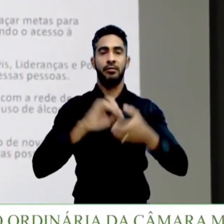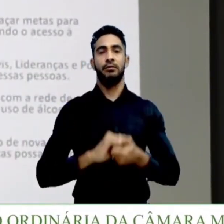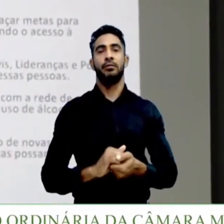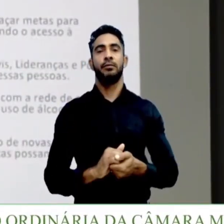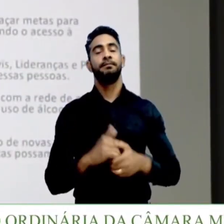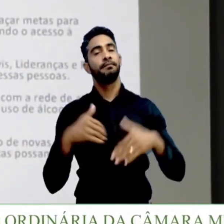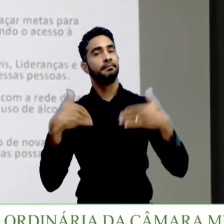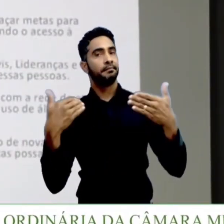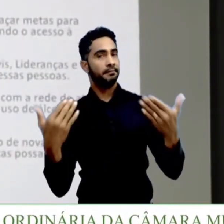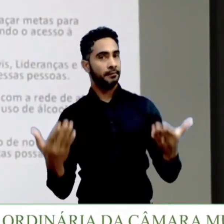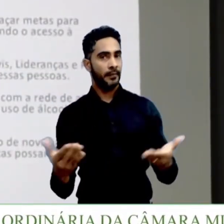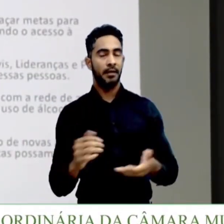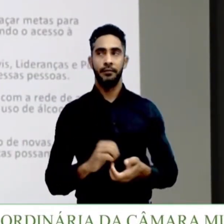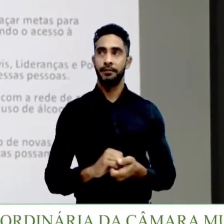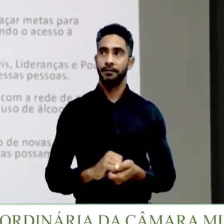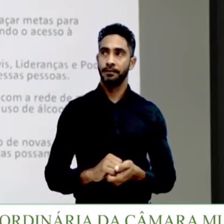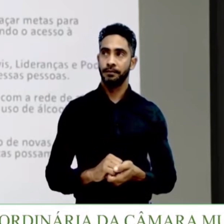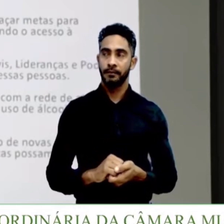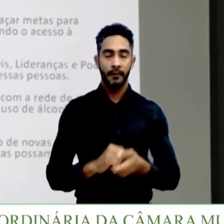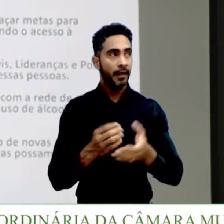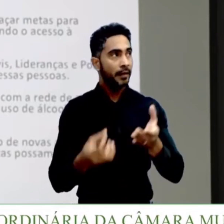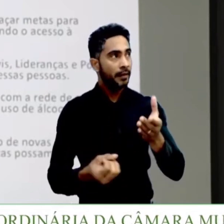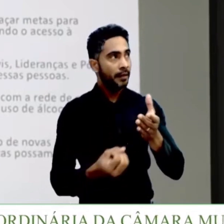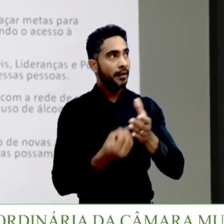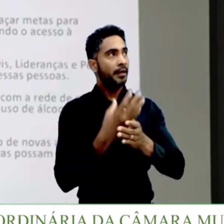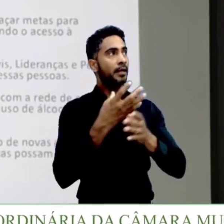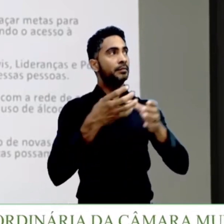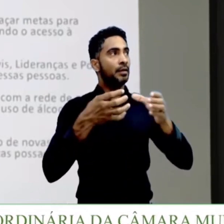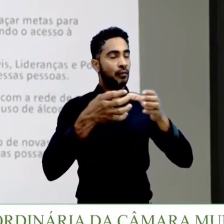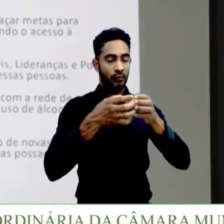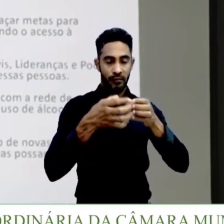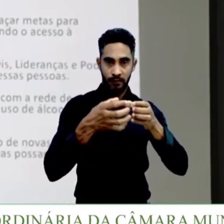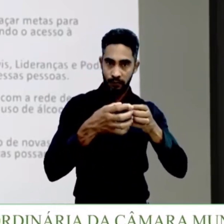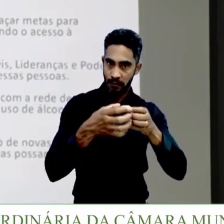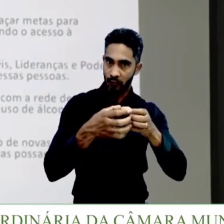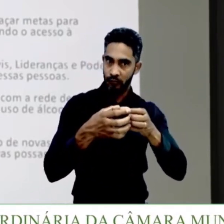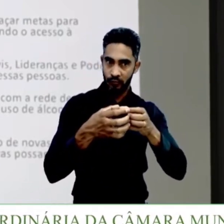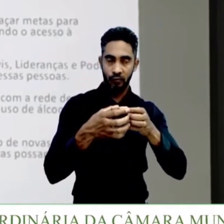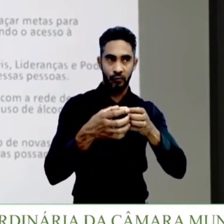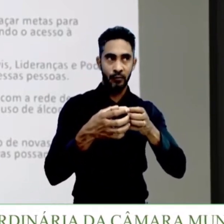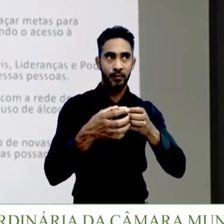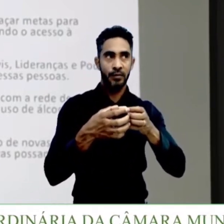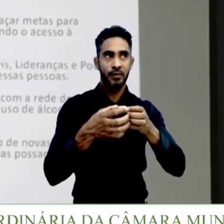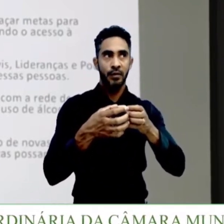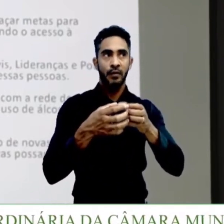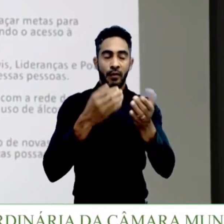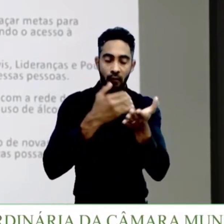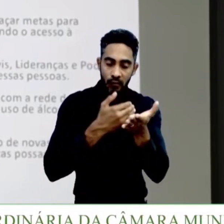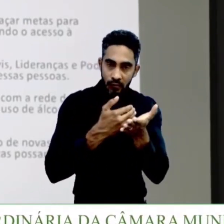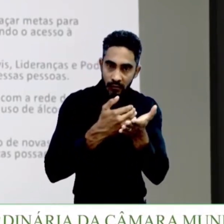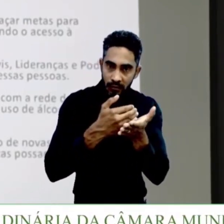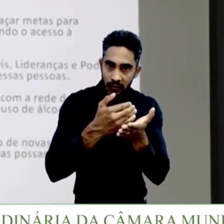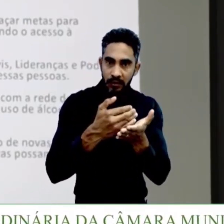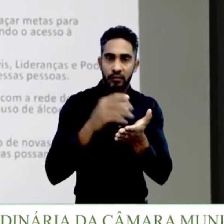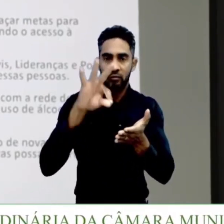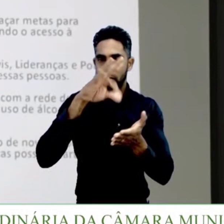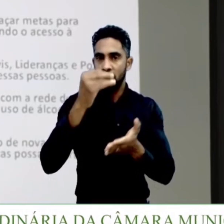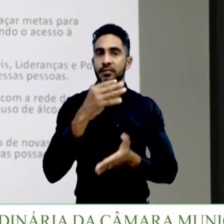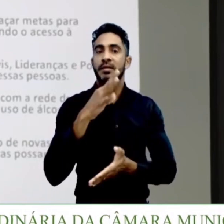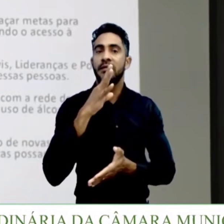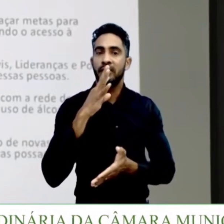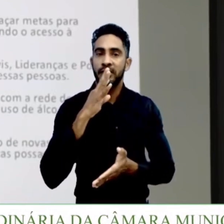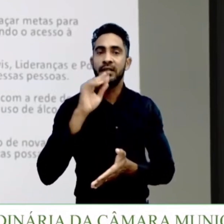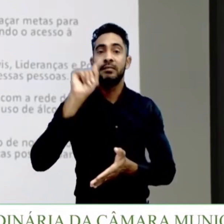Dali, nós criamos alguns passos a seguir e que todos têm que ter conhecimento para